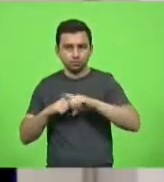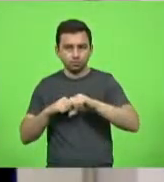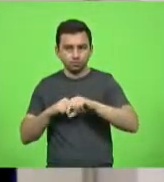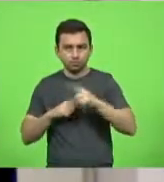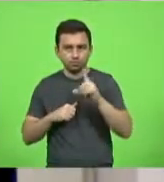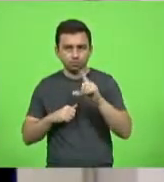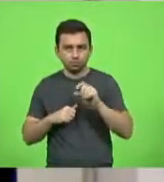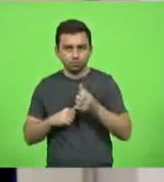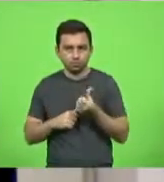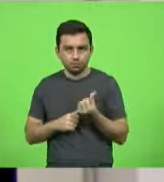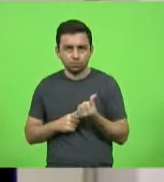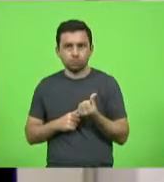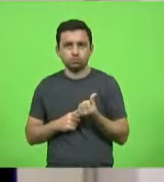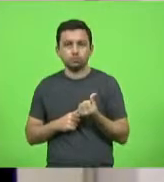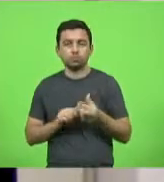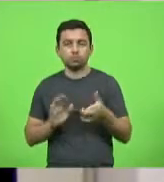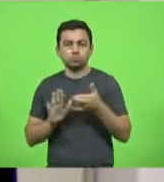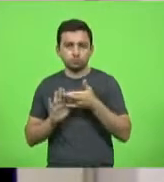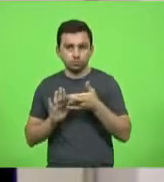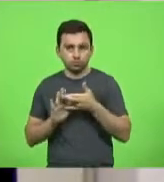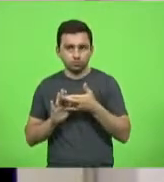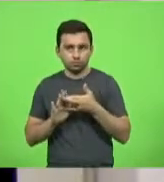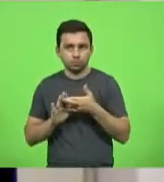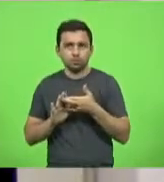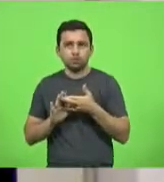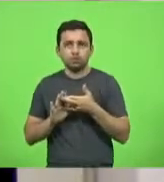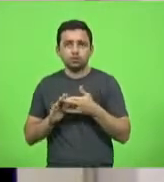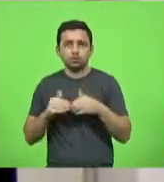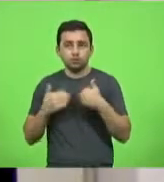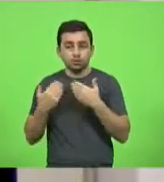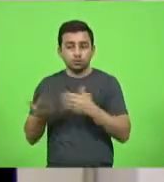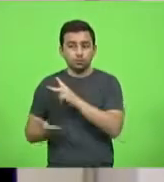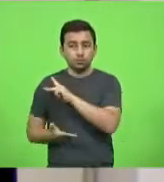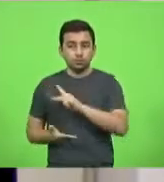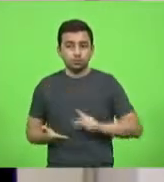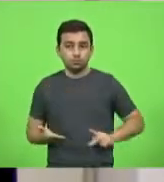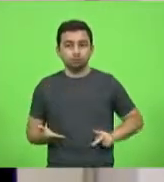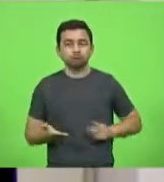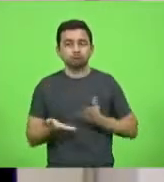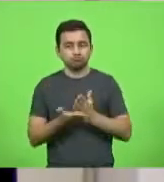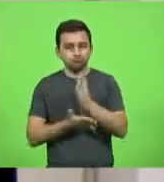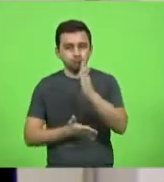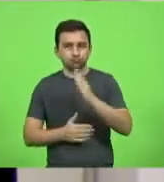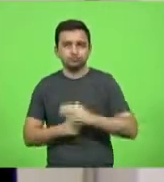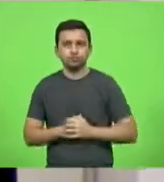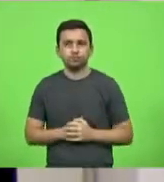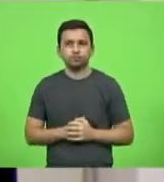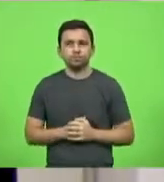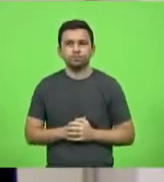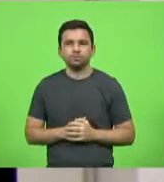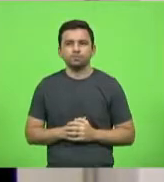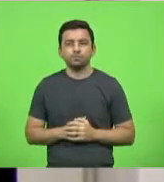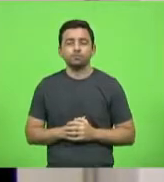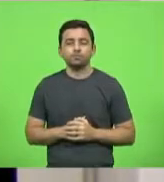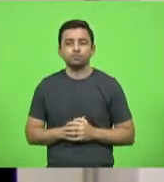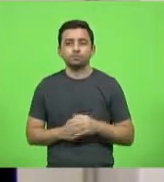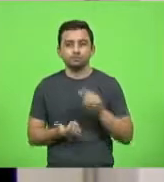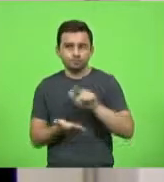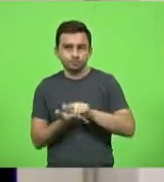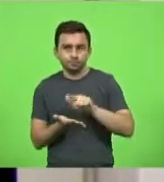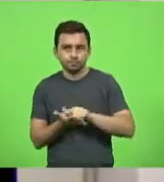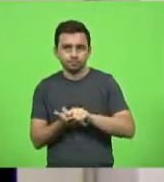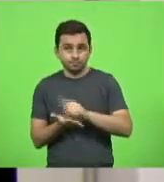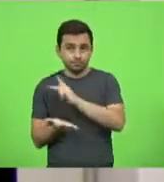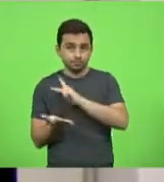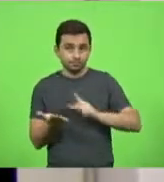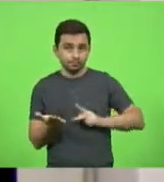106 do Regimento Interno, o senhor presidente deu-o por aprovado. Expediente. O